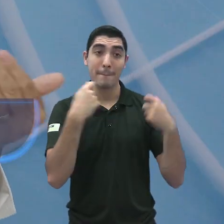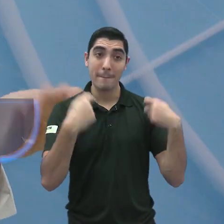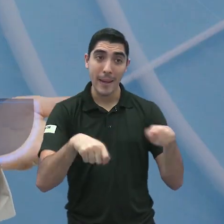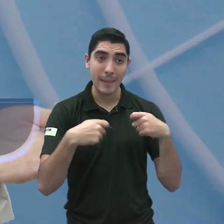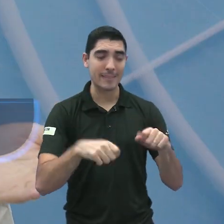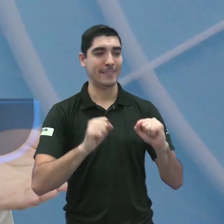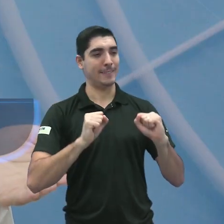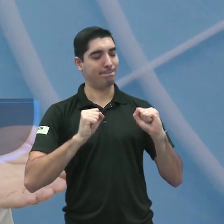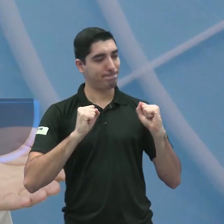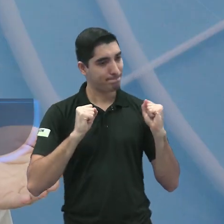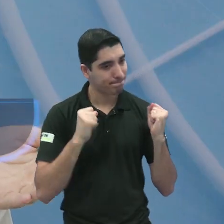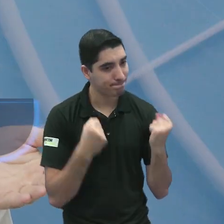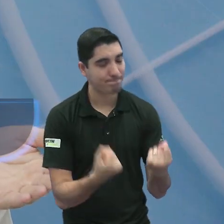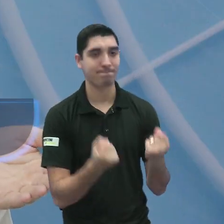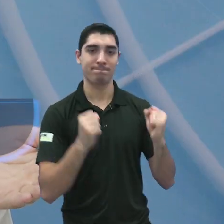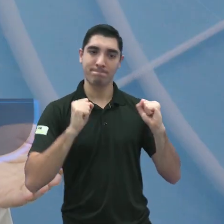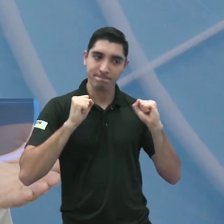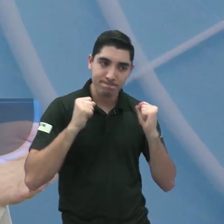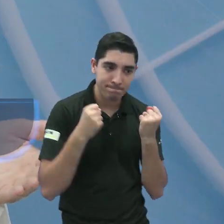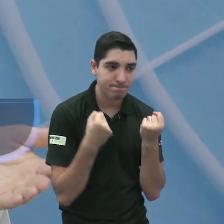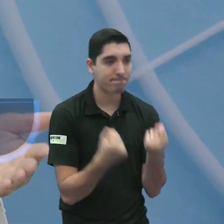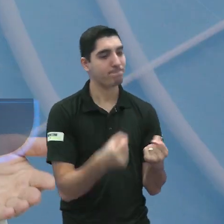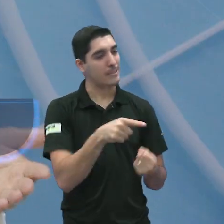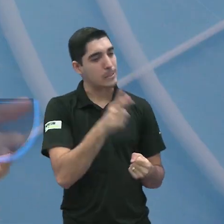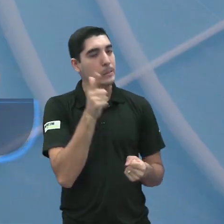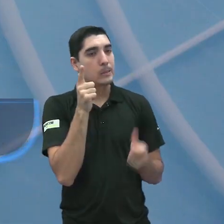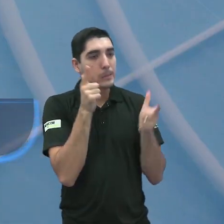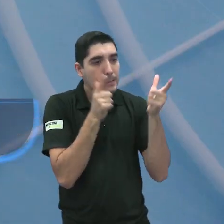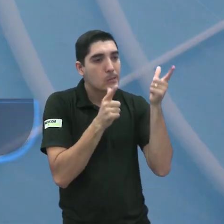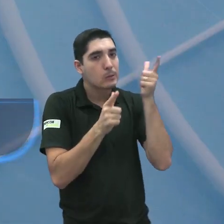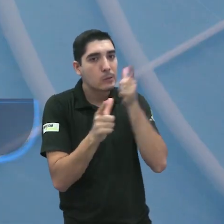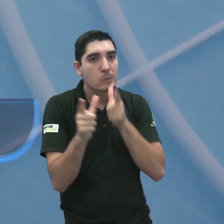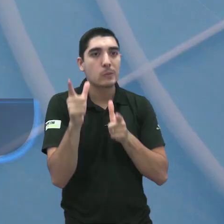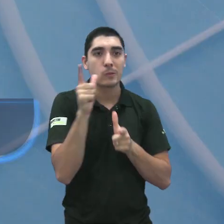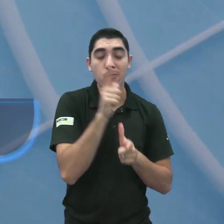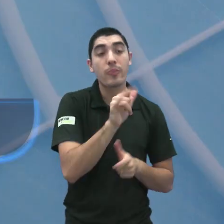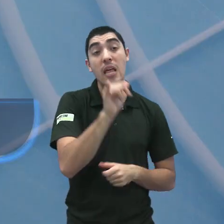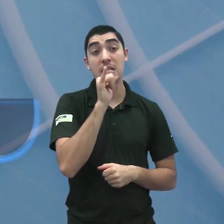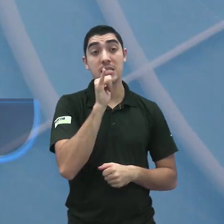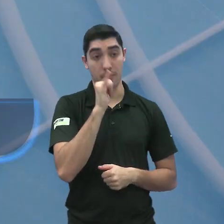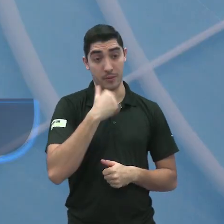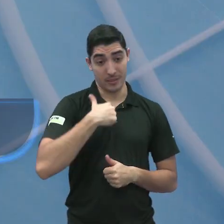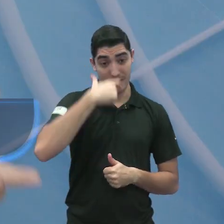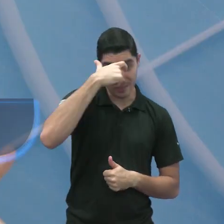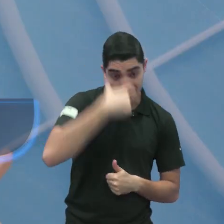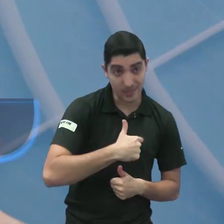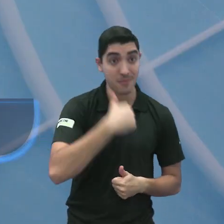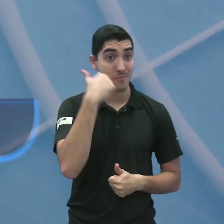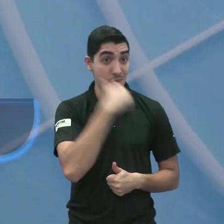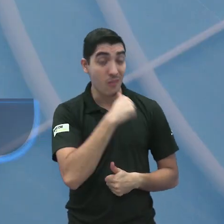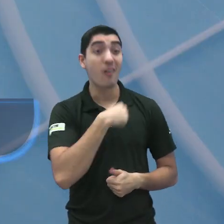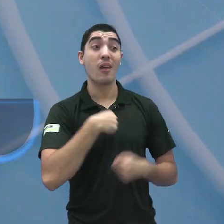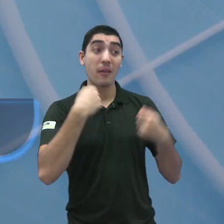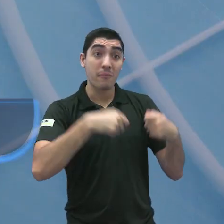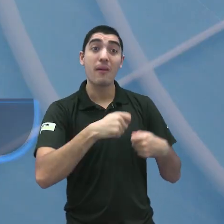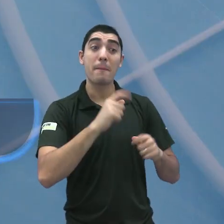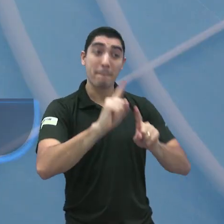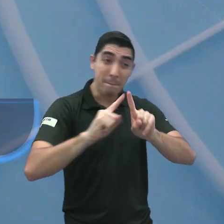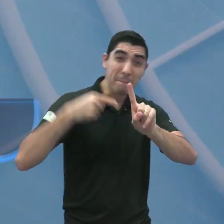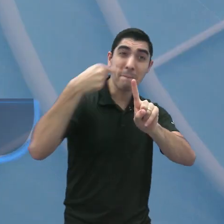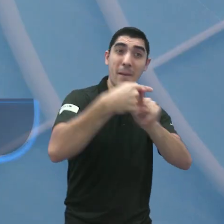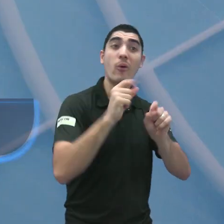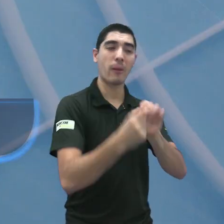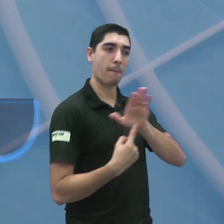precisamos conquistar o espaço, né? A dificuldade é essa. Além da gente ter e ser, a gente ainda precisa